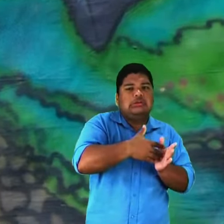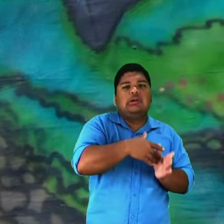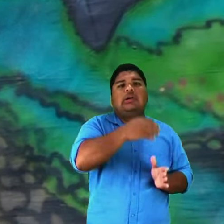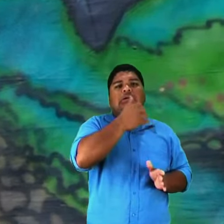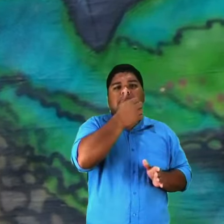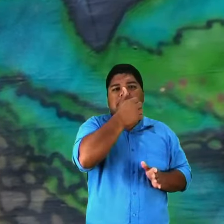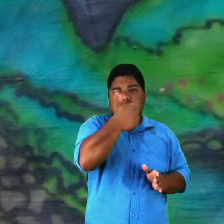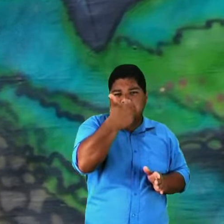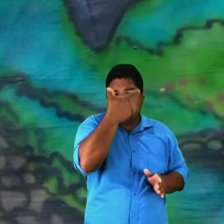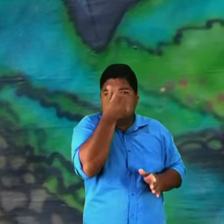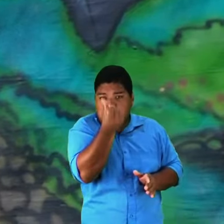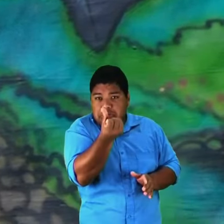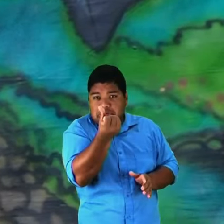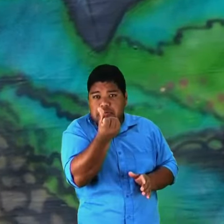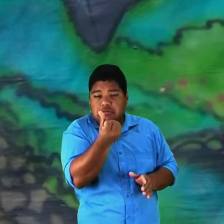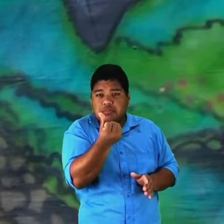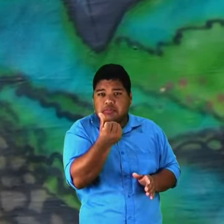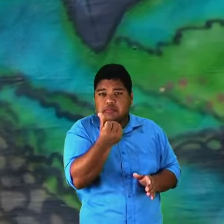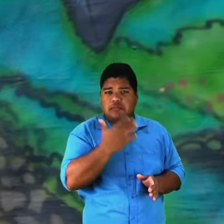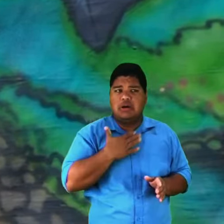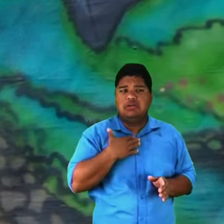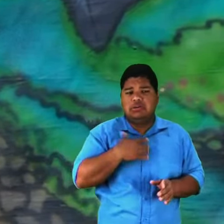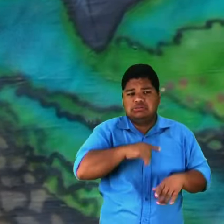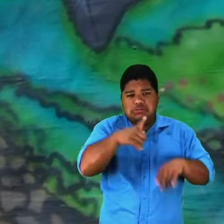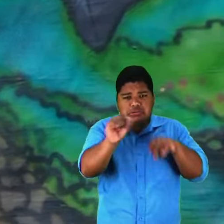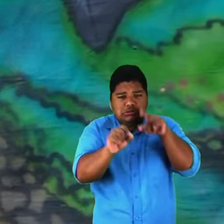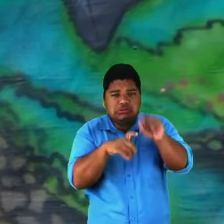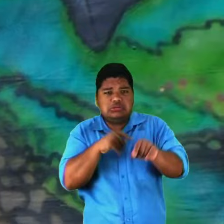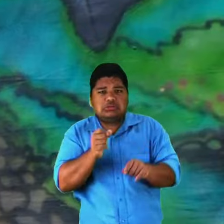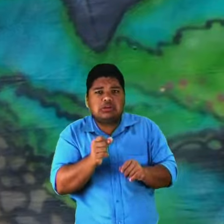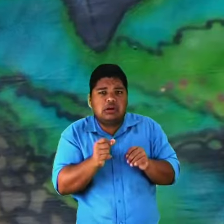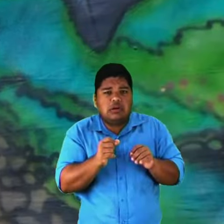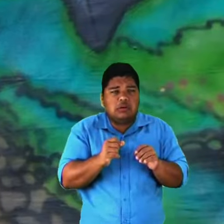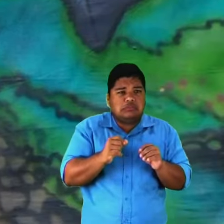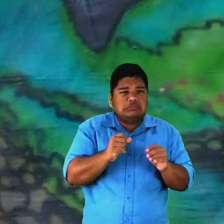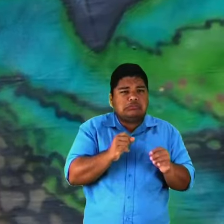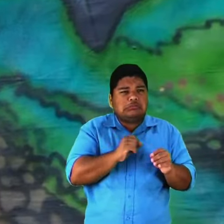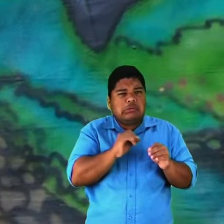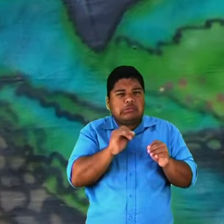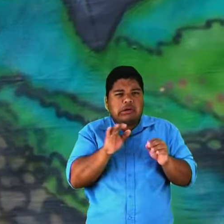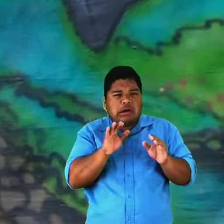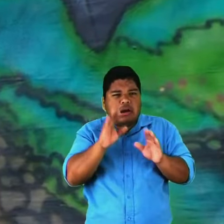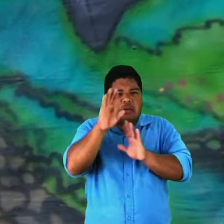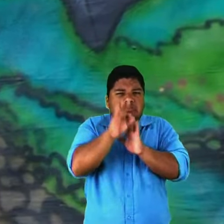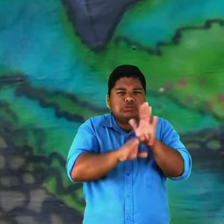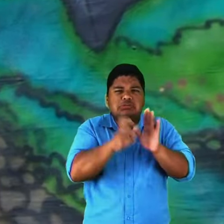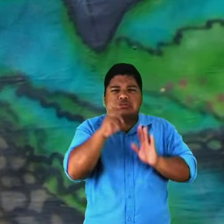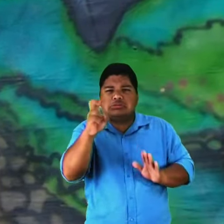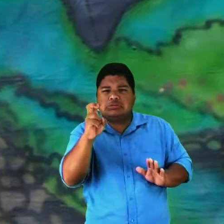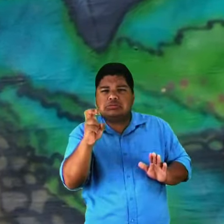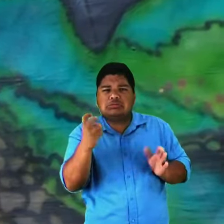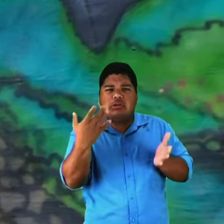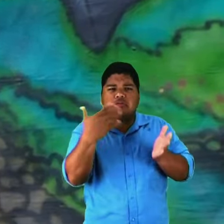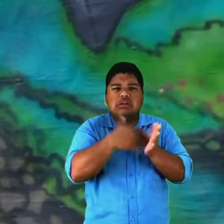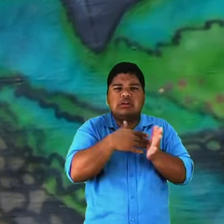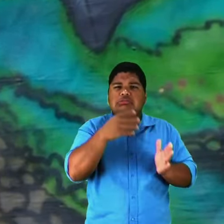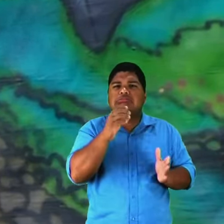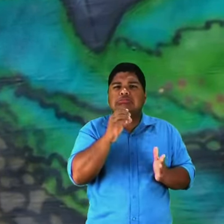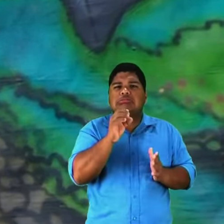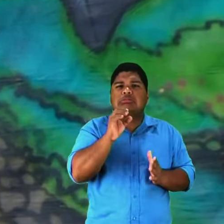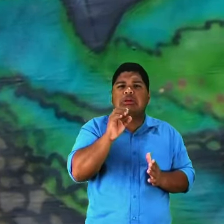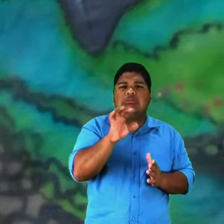desse parâmetro do capítulo 5, até o verso 16 do capítulo 16, para compartilhar com